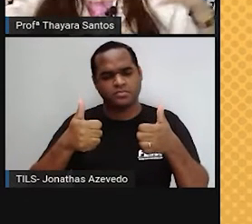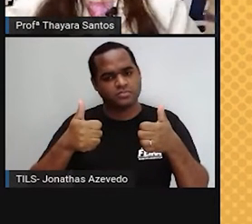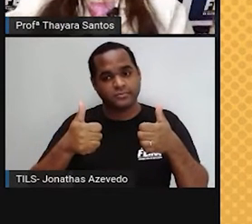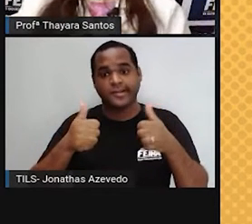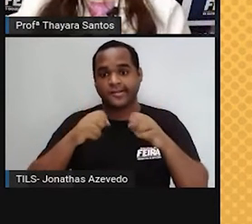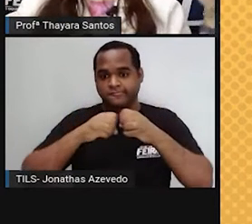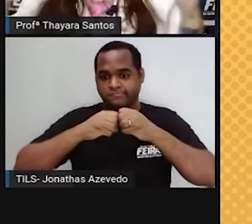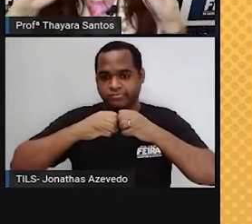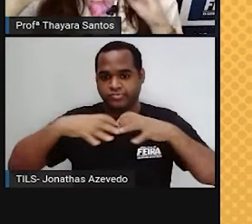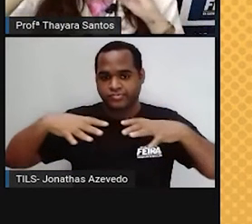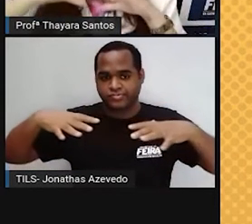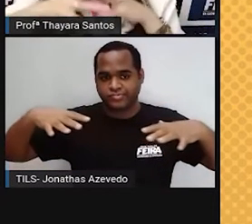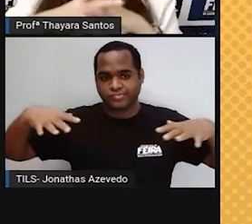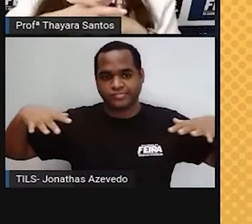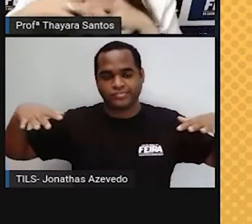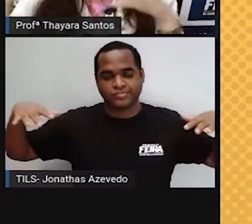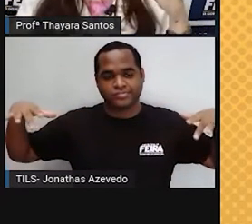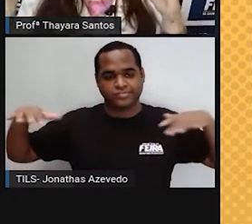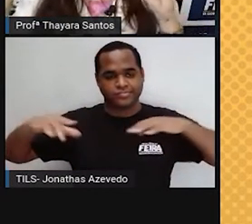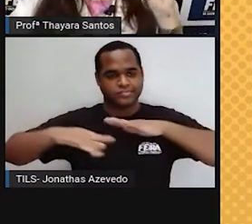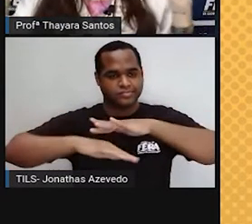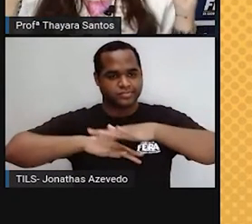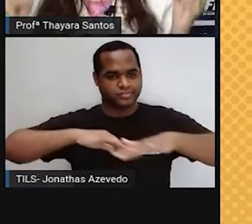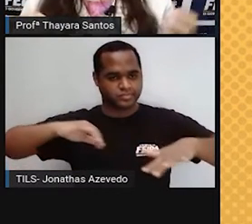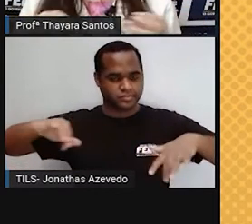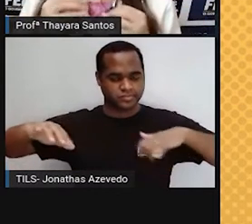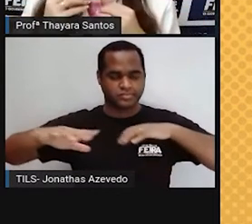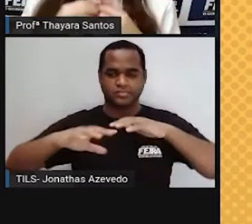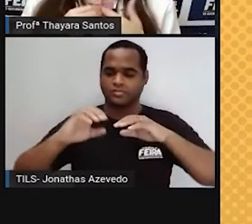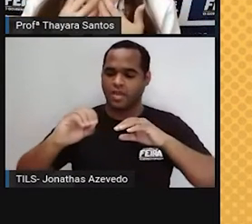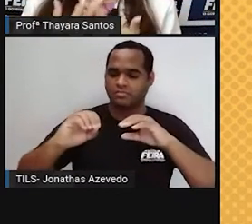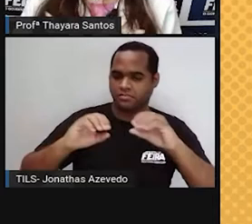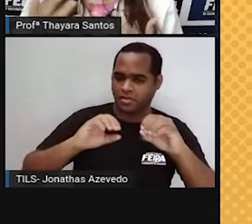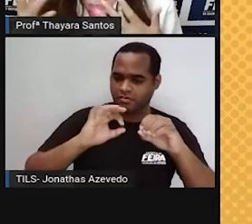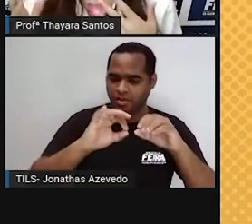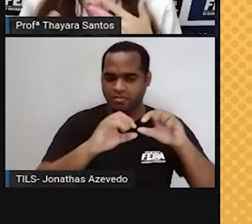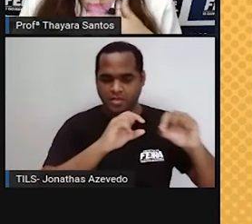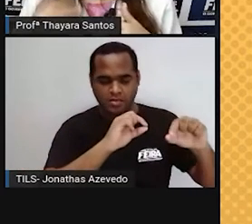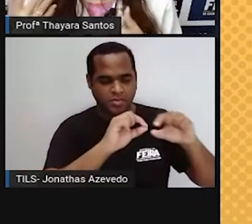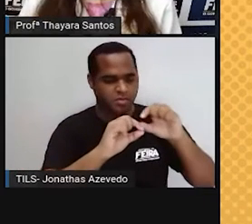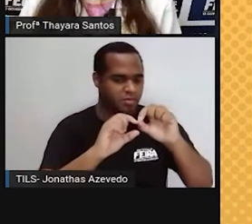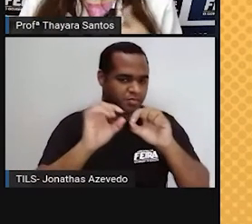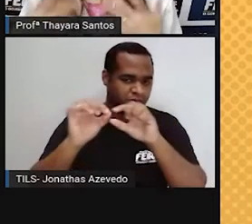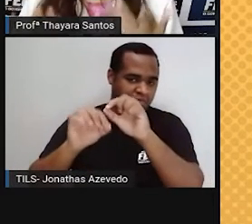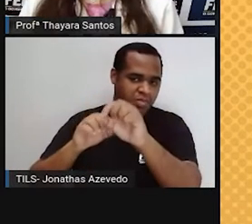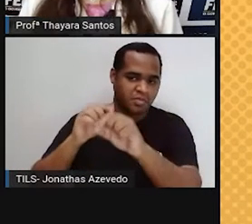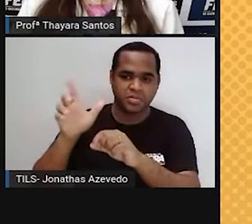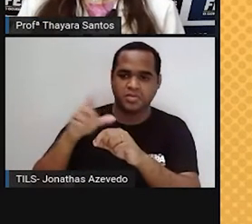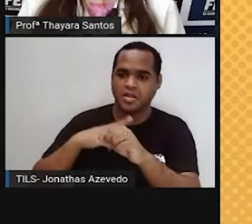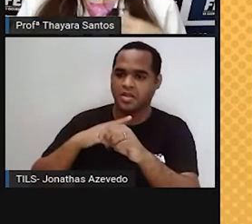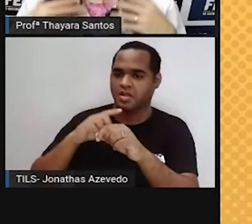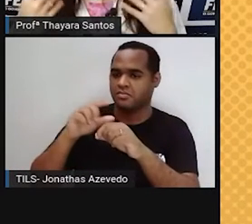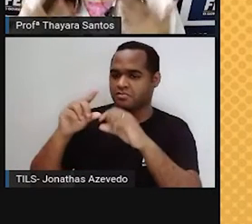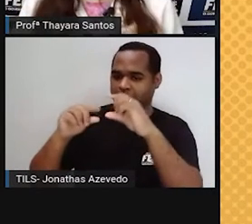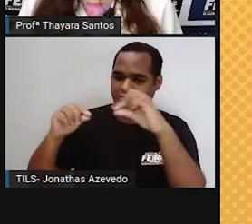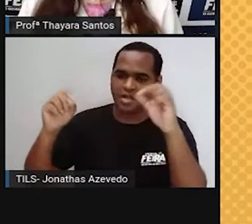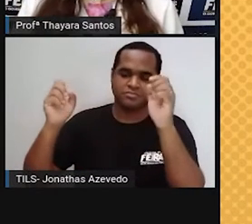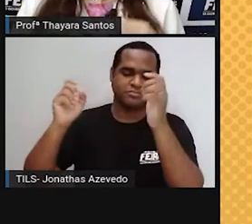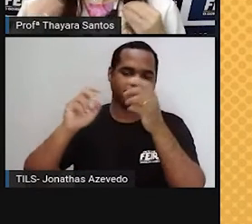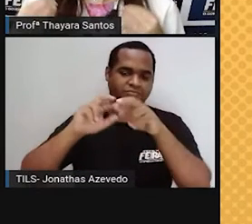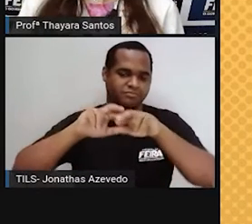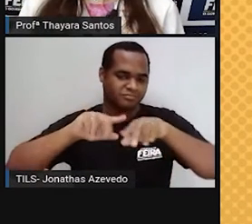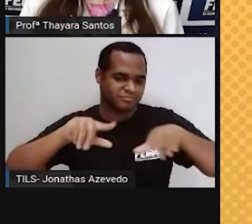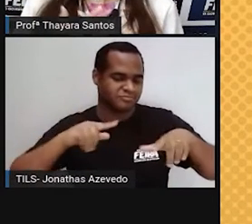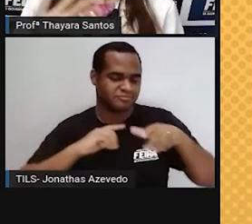rapidamente se expandiu. Então, ela se expandiu, se fragmentou e cada fragmento teria dado origem a um astro, a uma